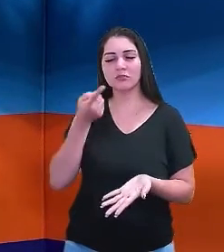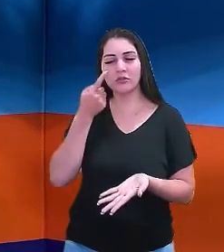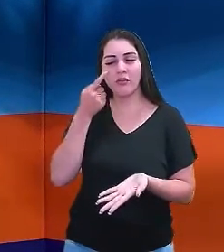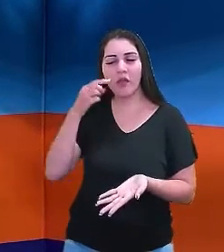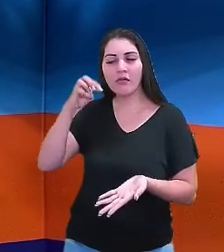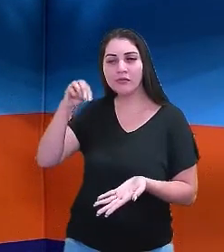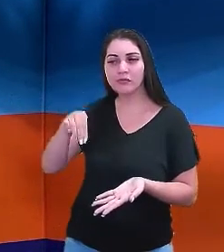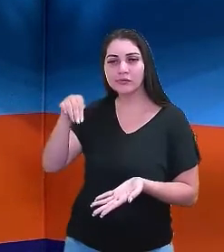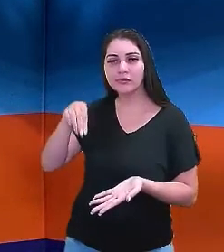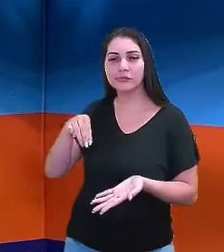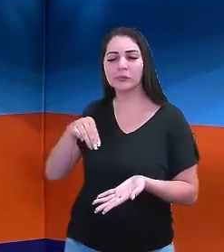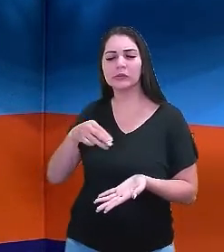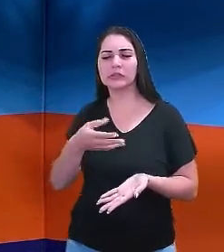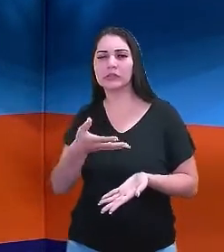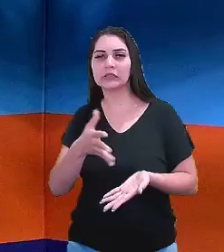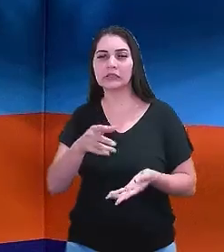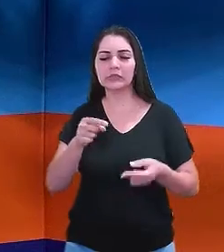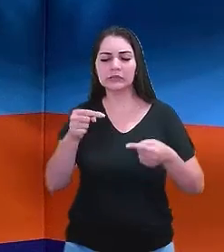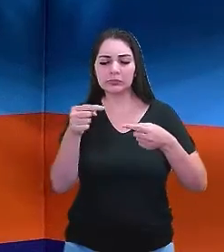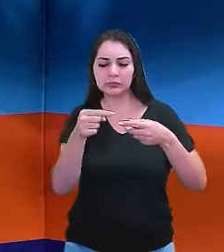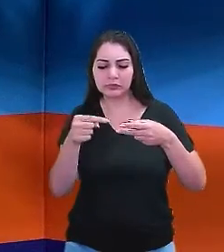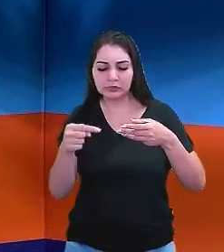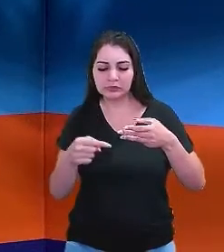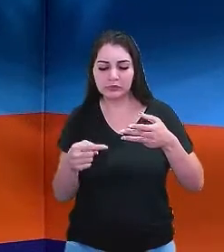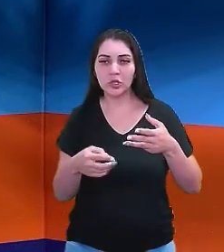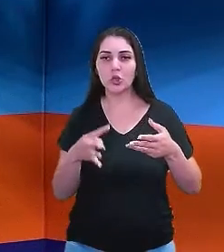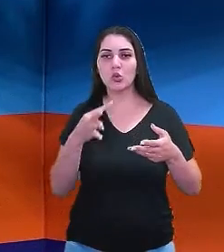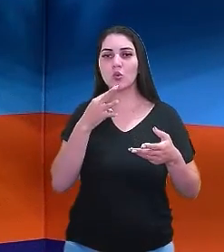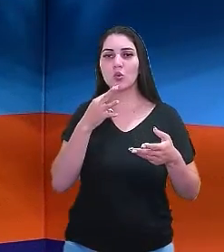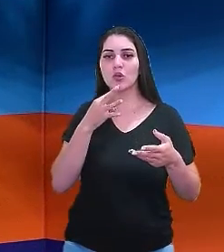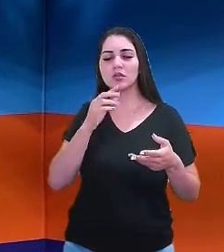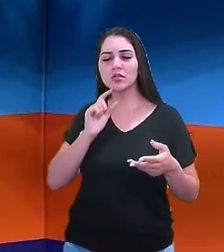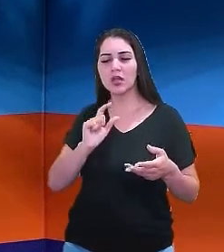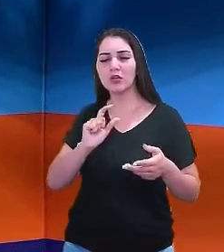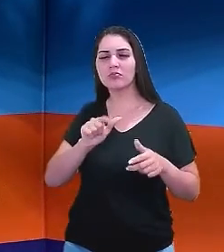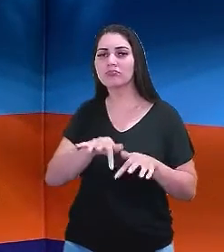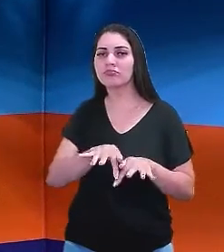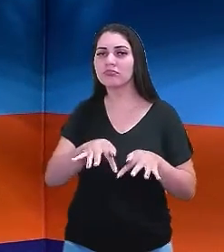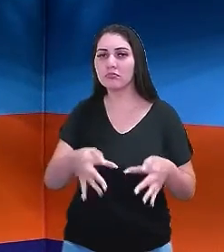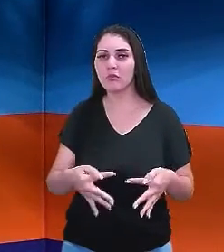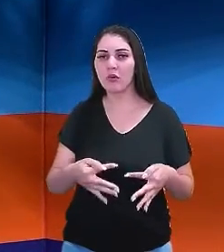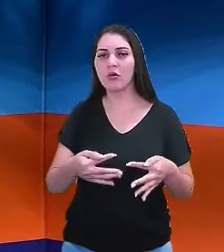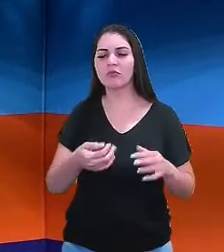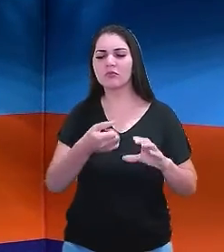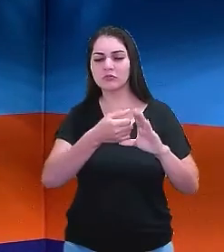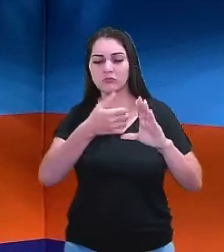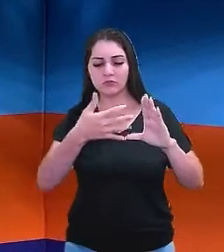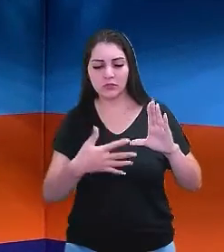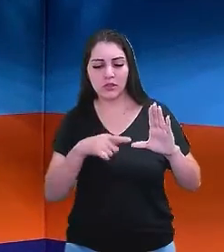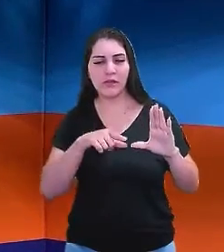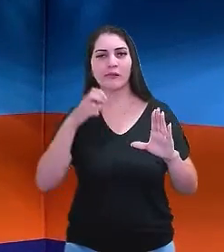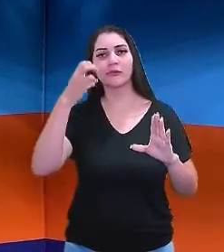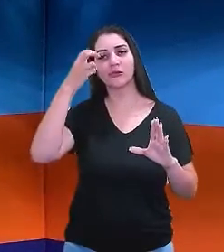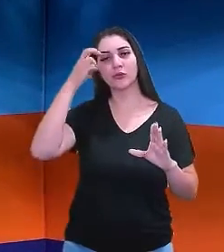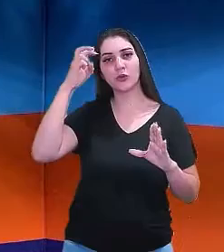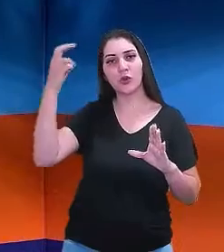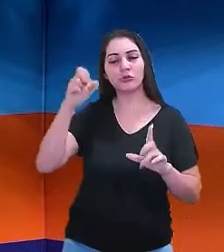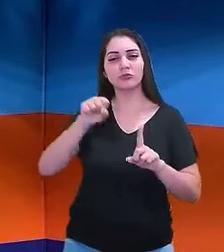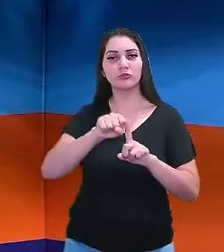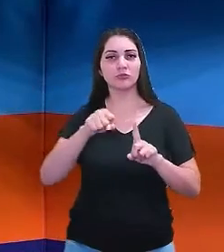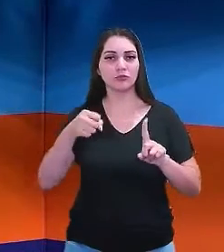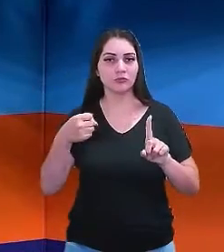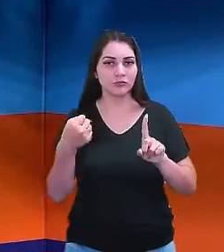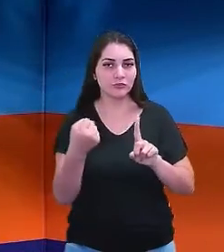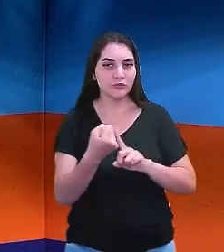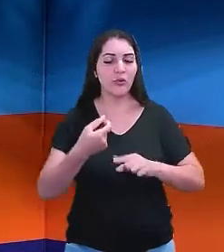minutos, meio que pontualmente, conhecer um pouco sobre aspectos culturais,